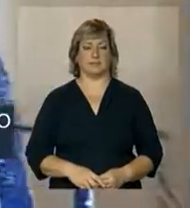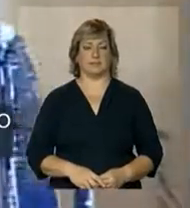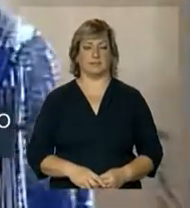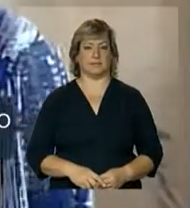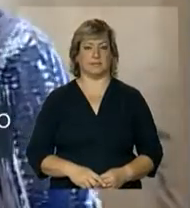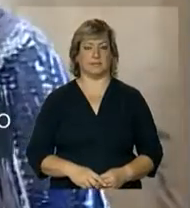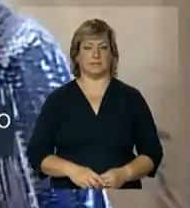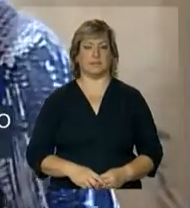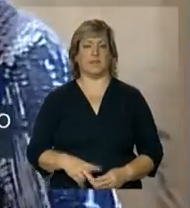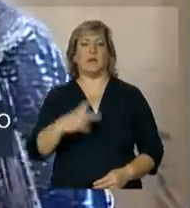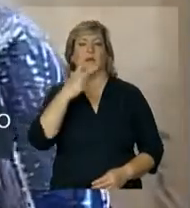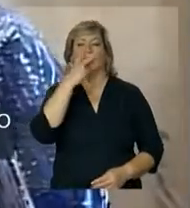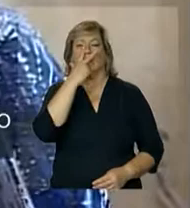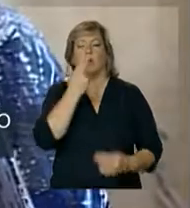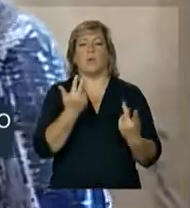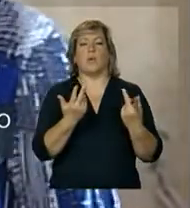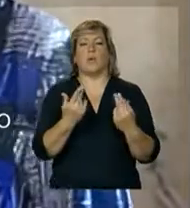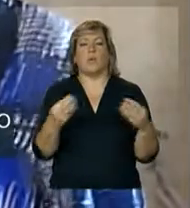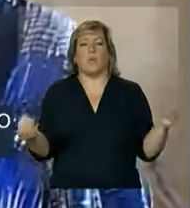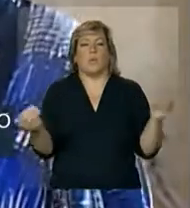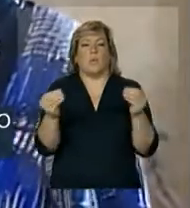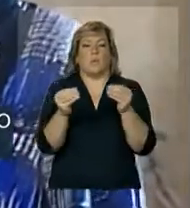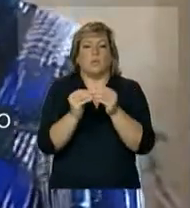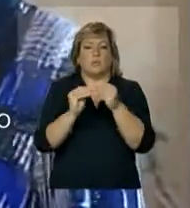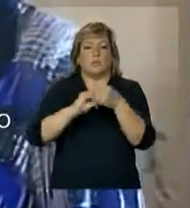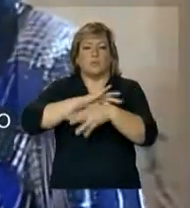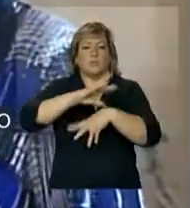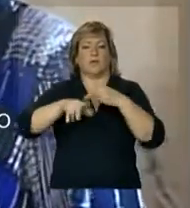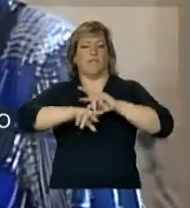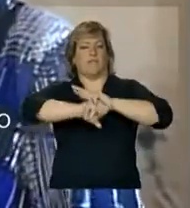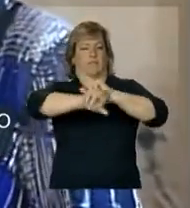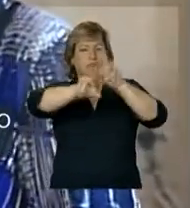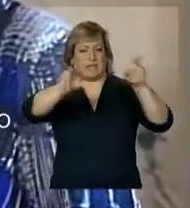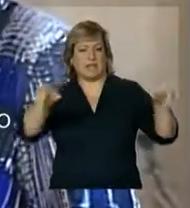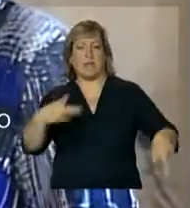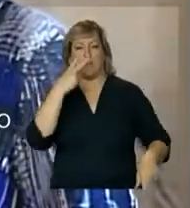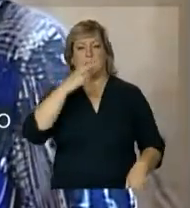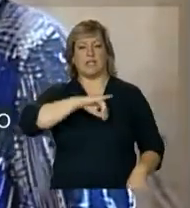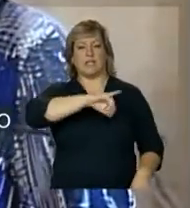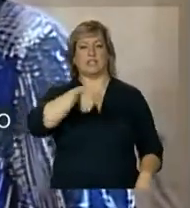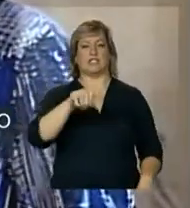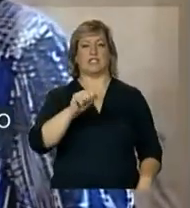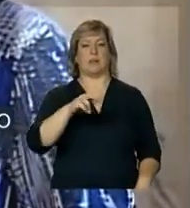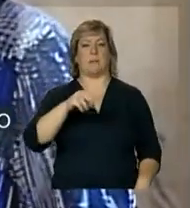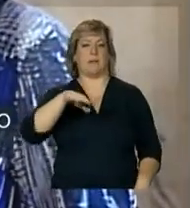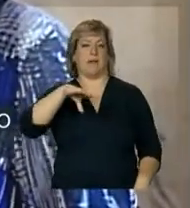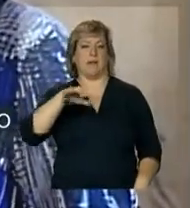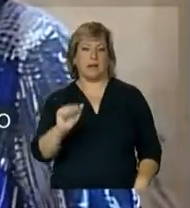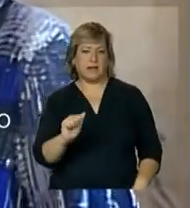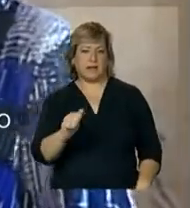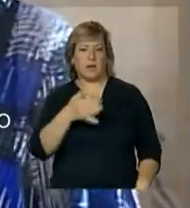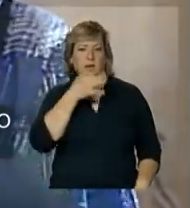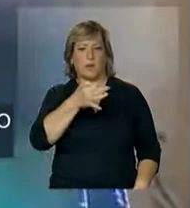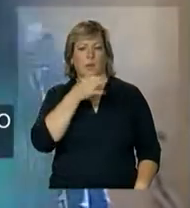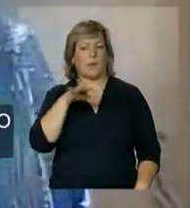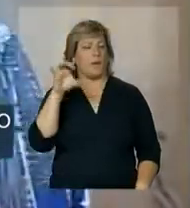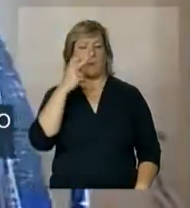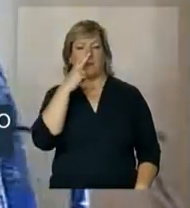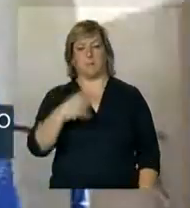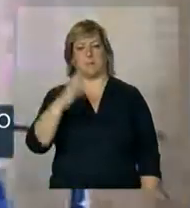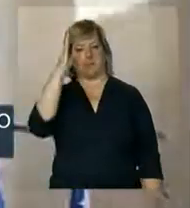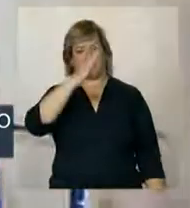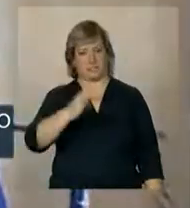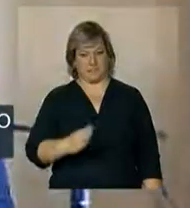essa malemolência que faz de São Luís uma variação da Jamaica brasileira, uma variante